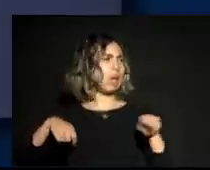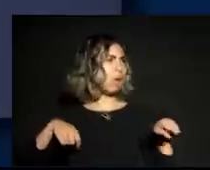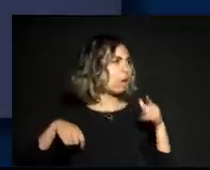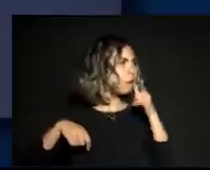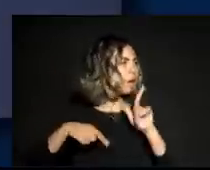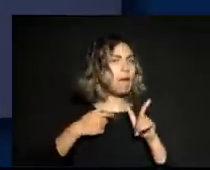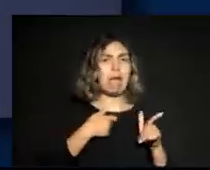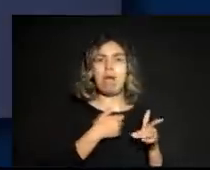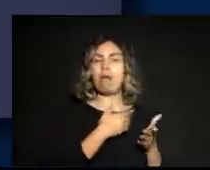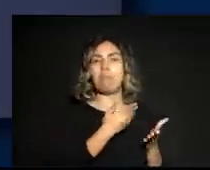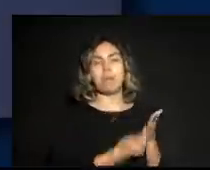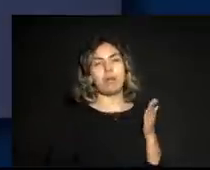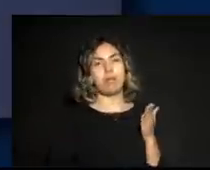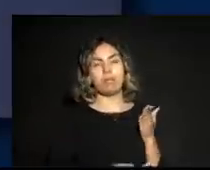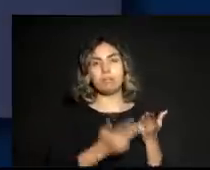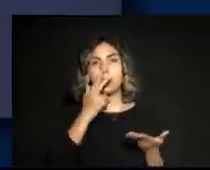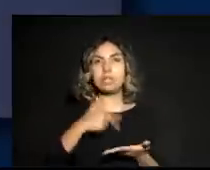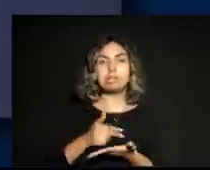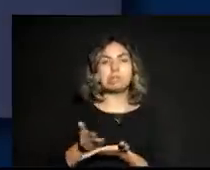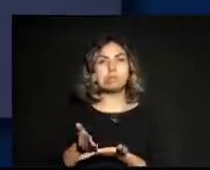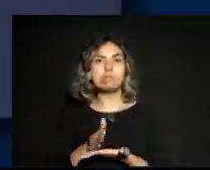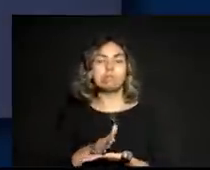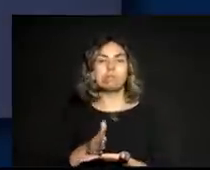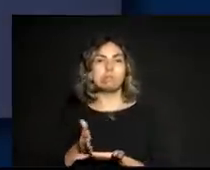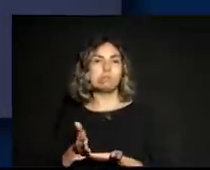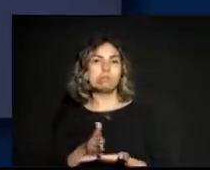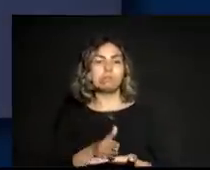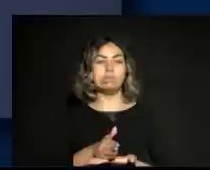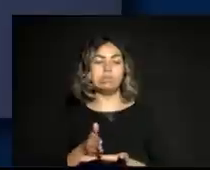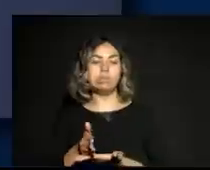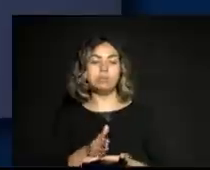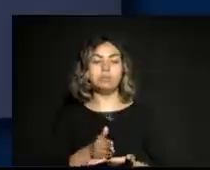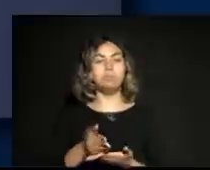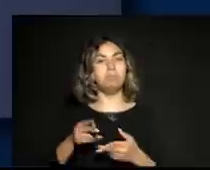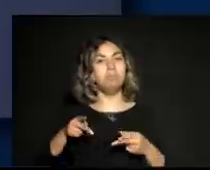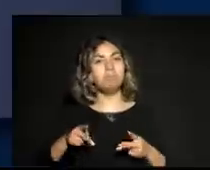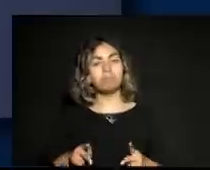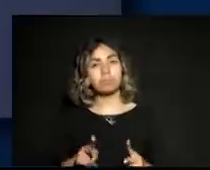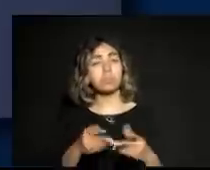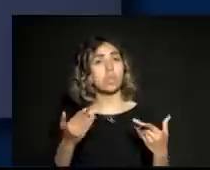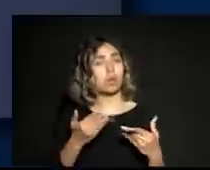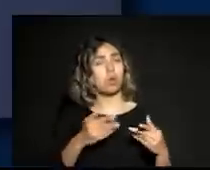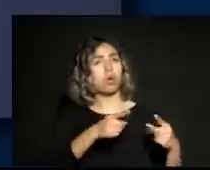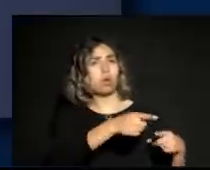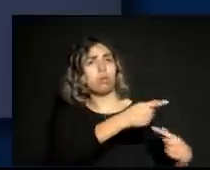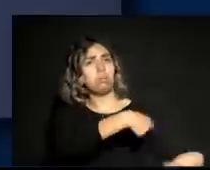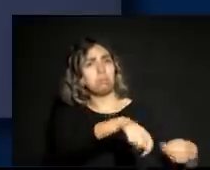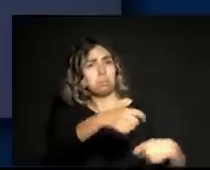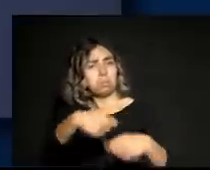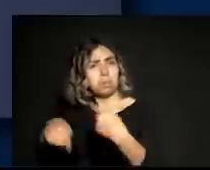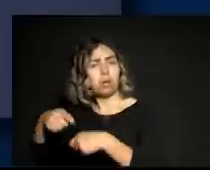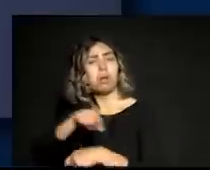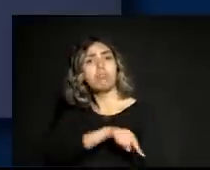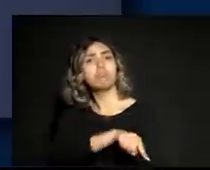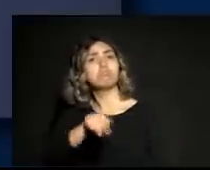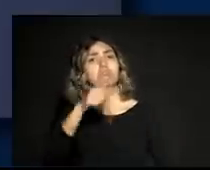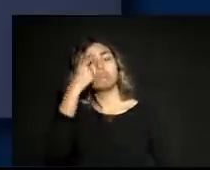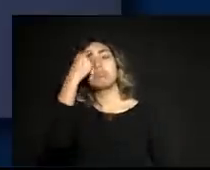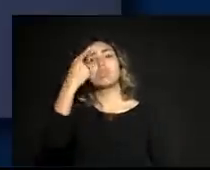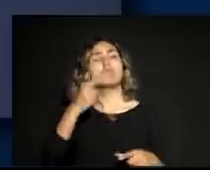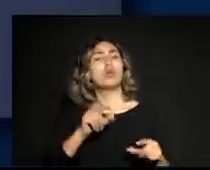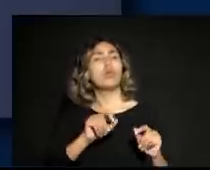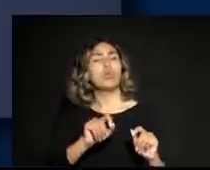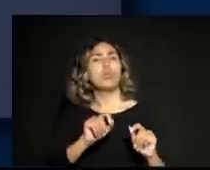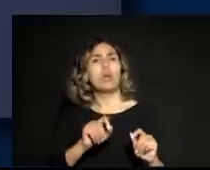e o mercado apresentava enorme volatilidade e o Mercado Está apresentando a